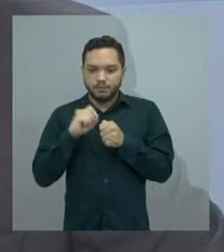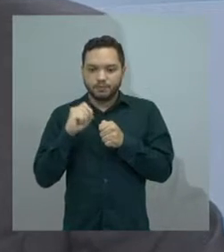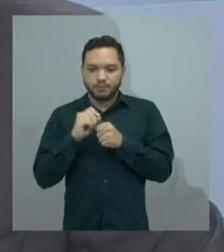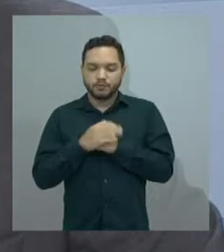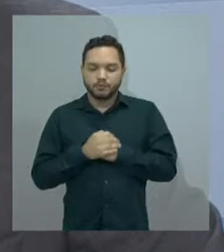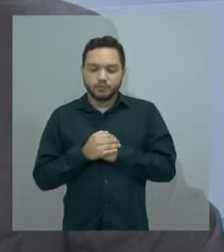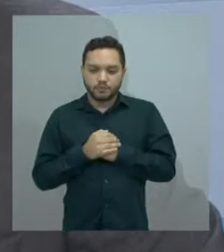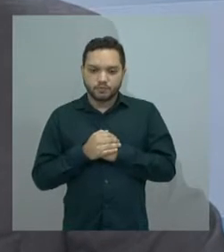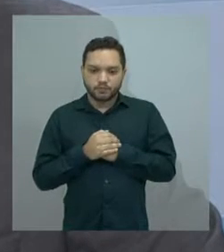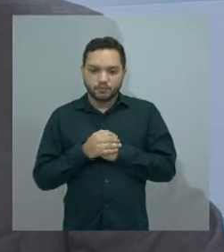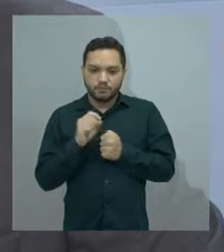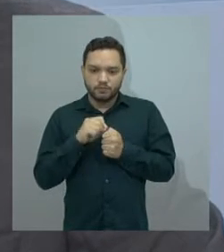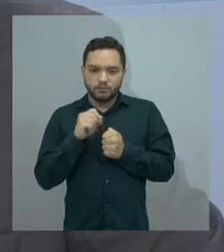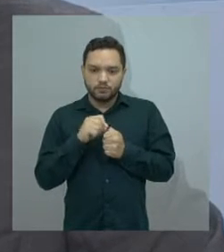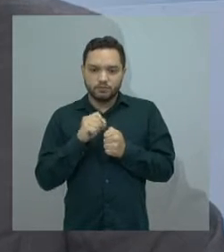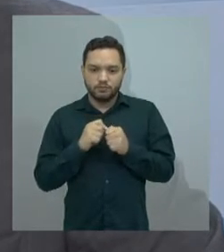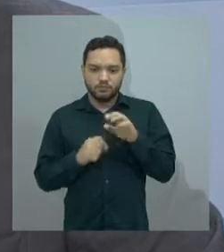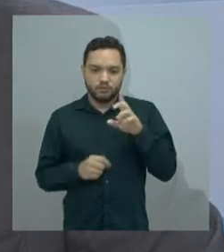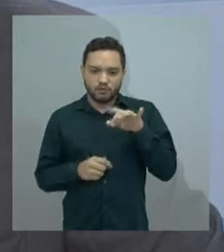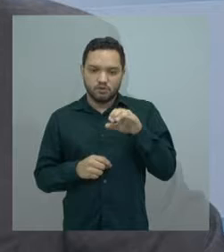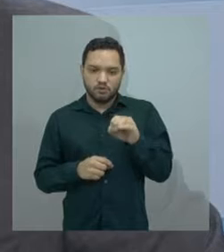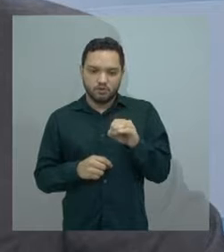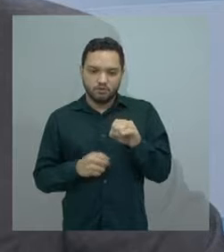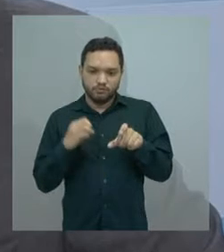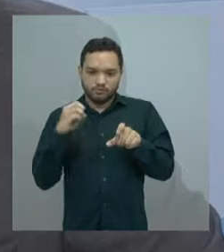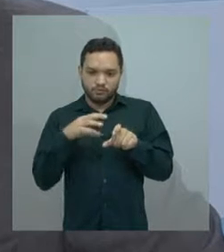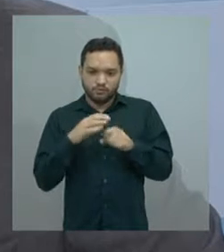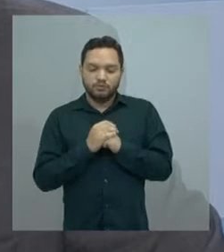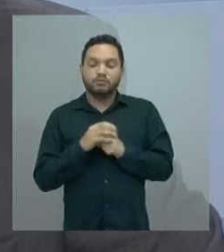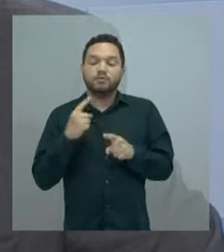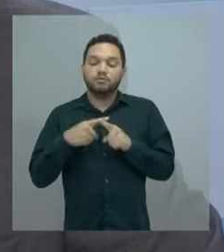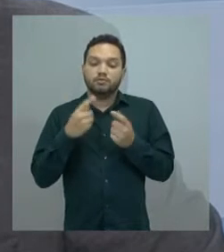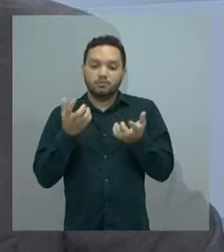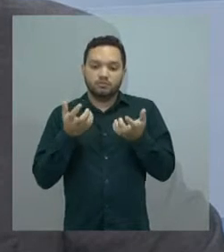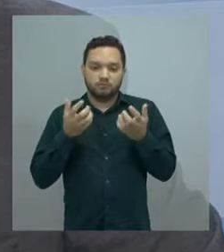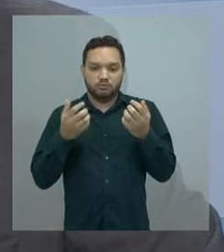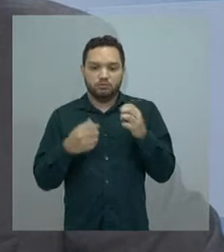Assim, fazer o código nessa concepção de sustentabilidade.